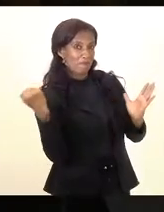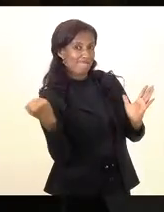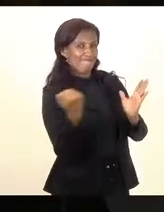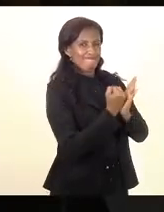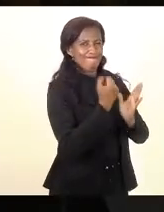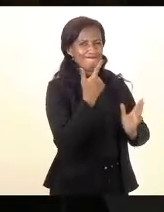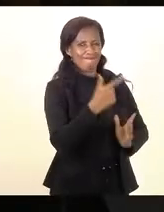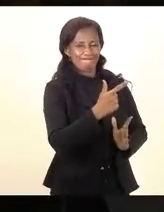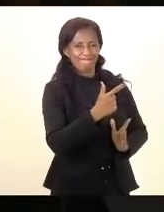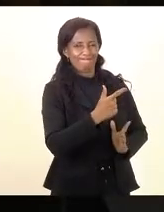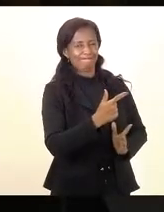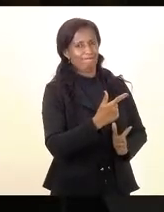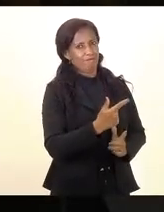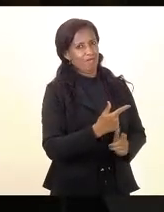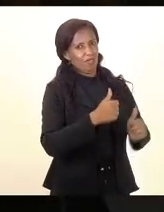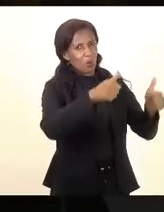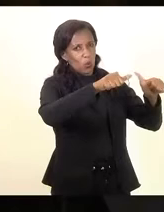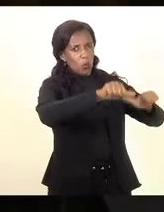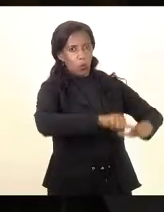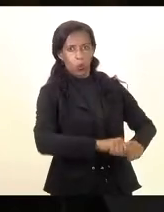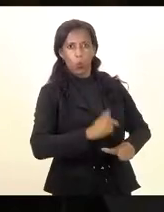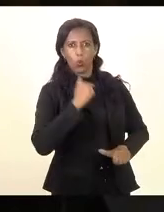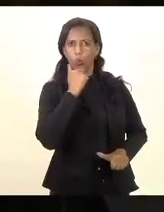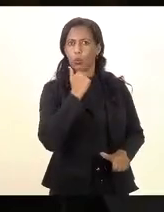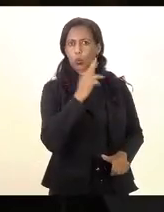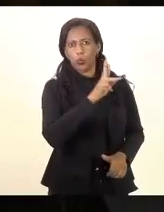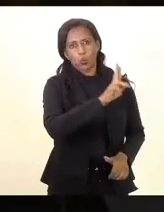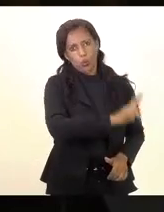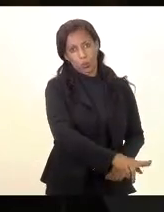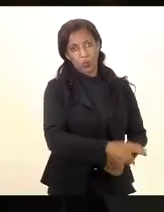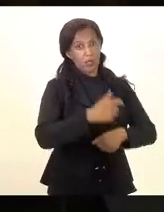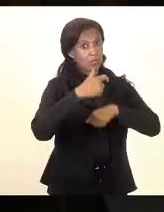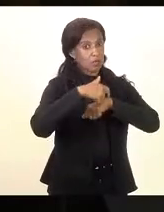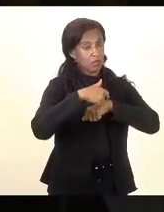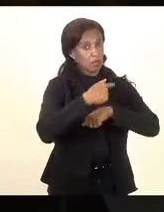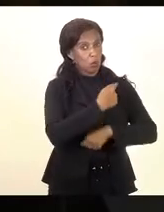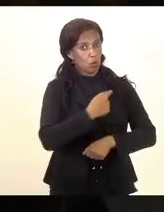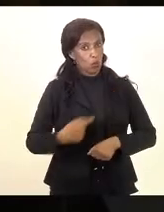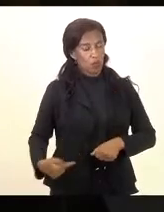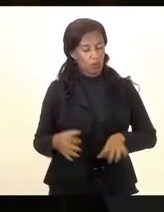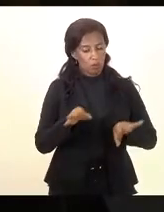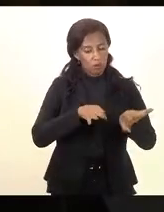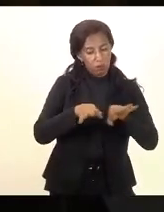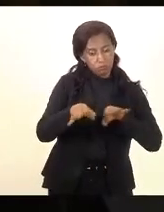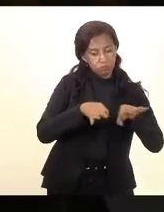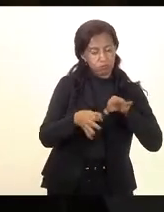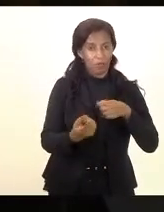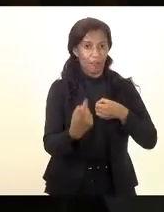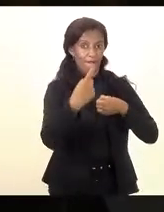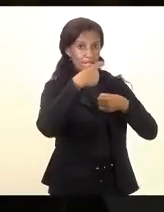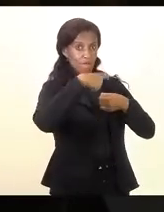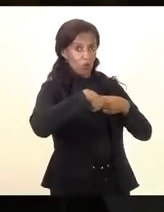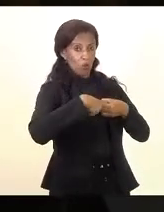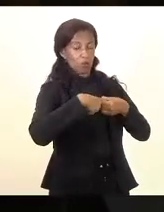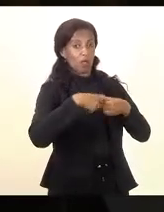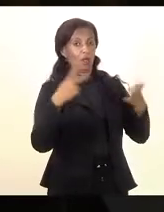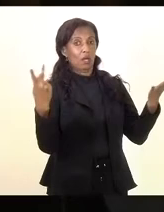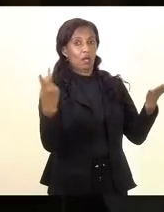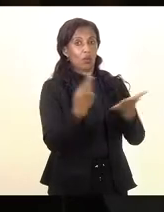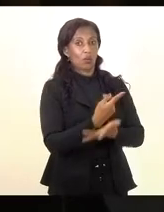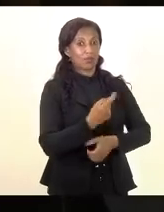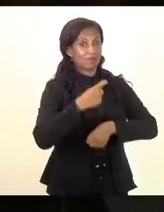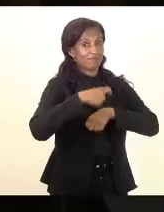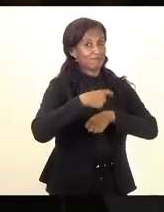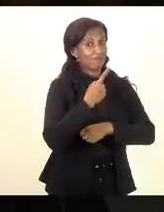e a gente ainda não conseguiu dar resposta nesse momento em que o governo começa a organizar o retorno vem uma bandeira vermelha o